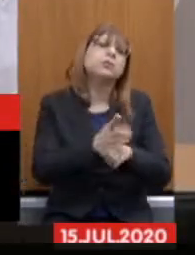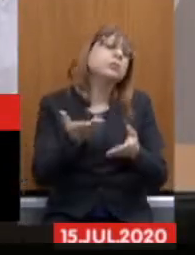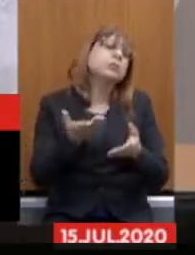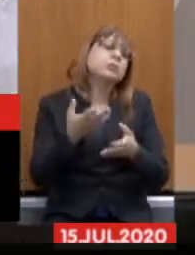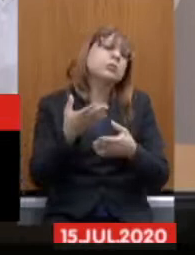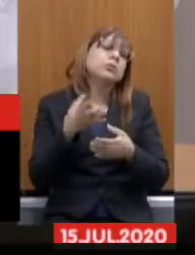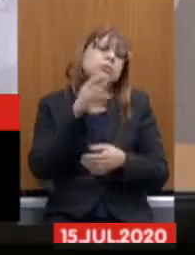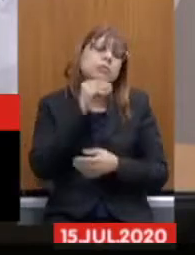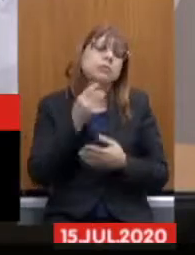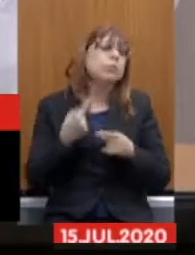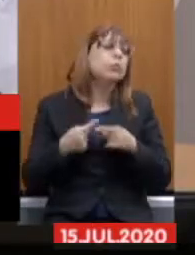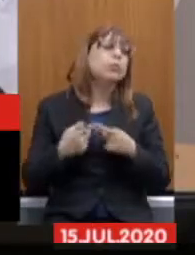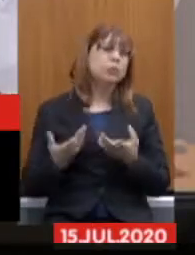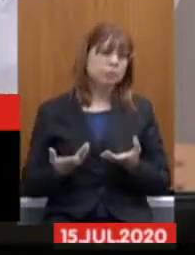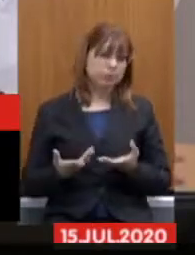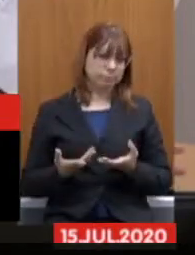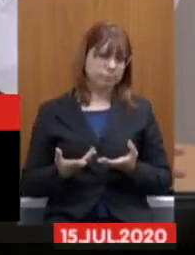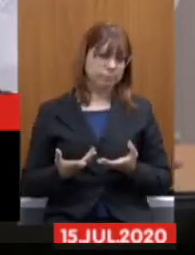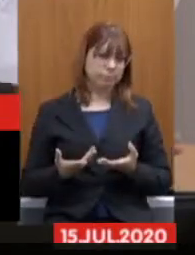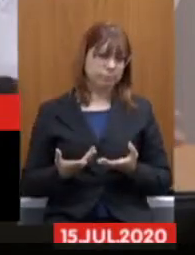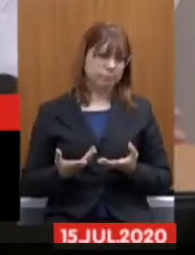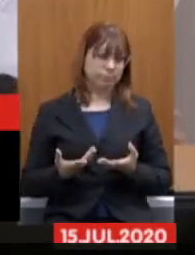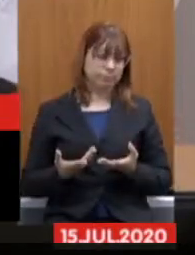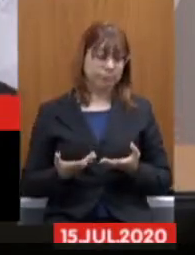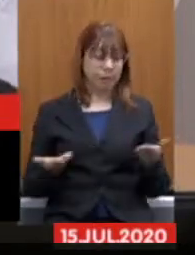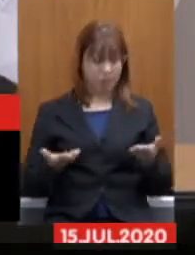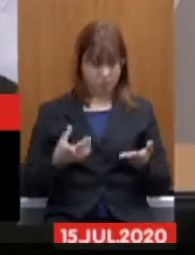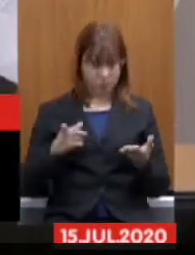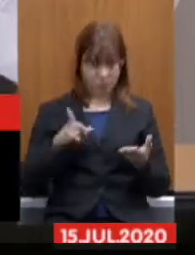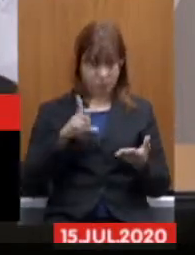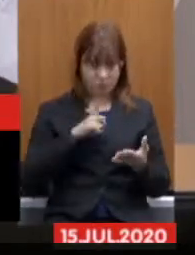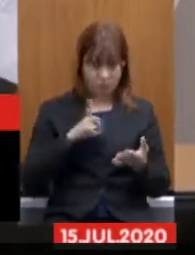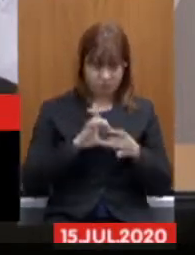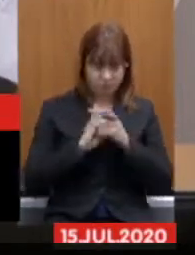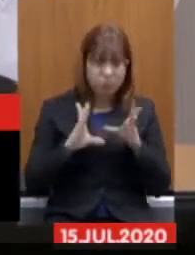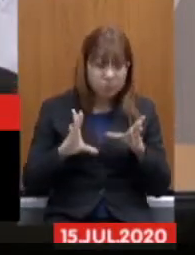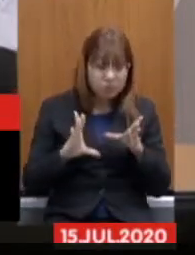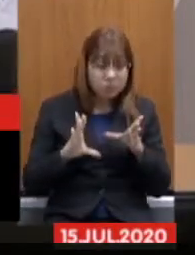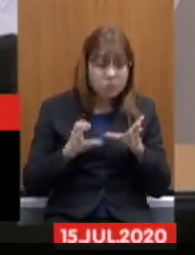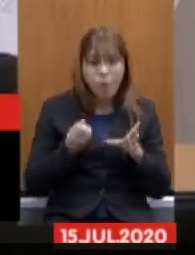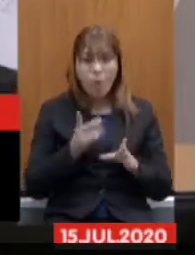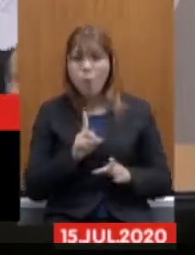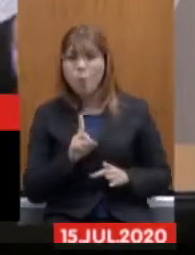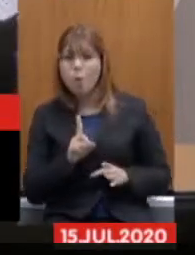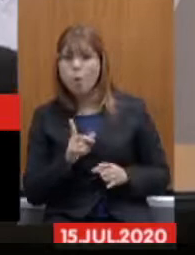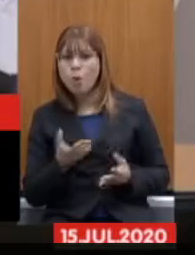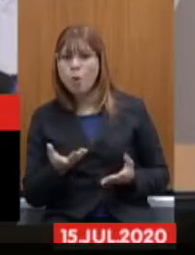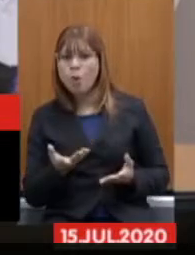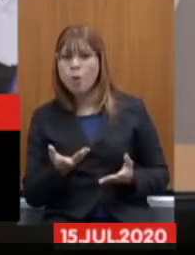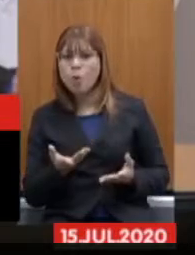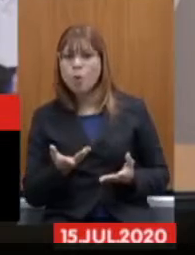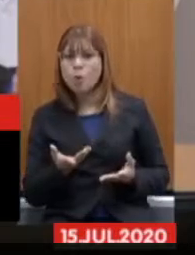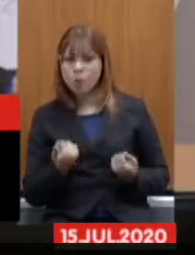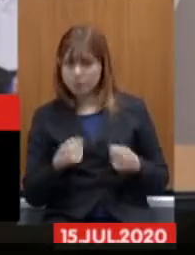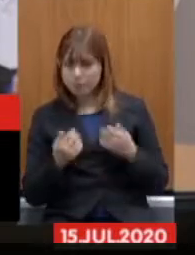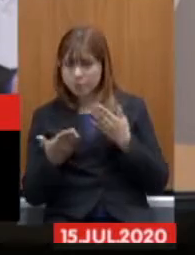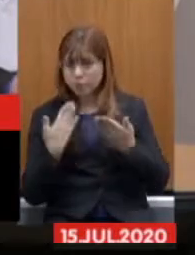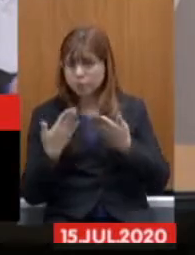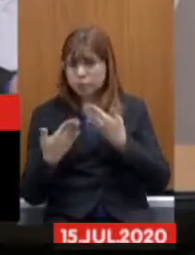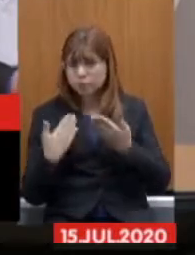por quê nós vivemos uma democracia no vivemos assim que presta o ponho mínimo de